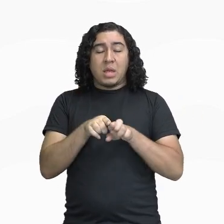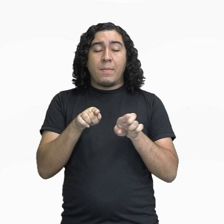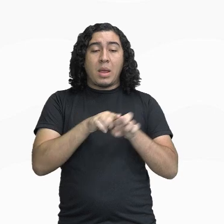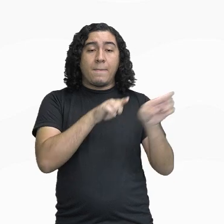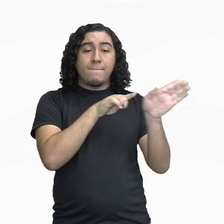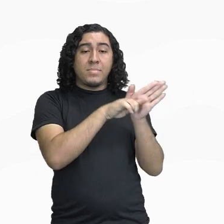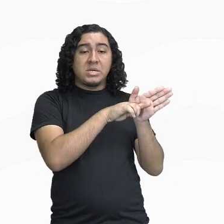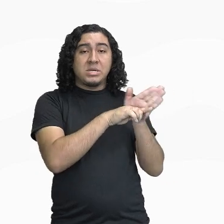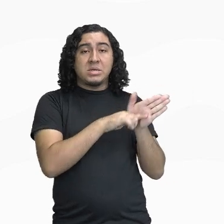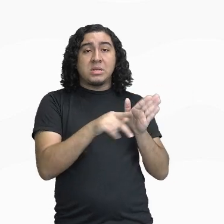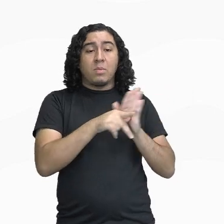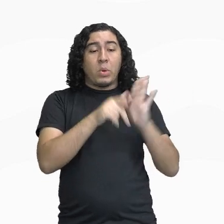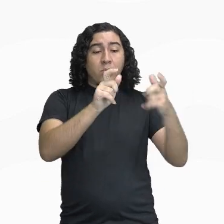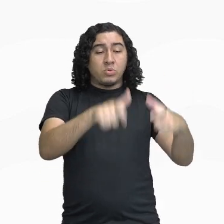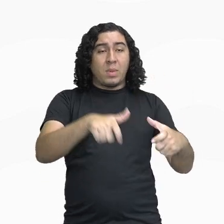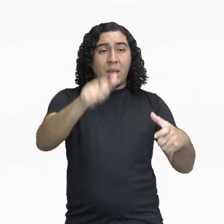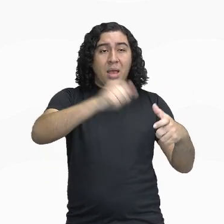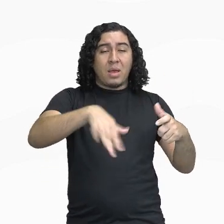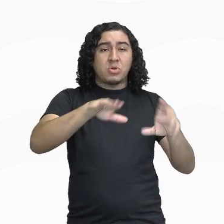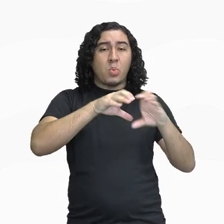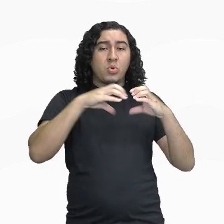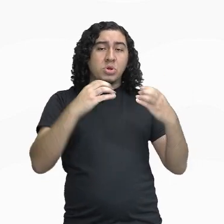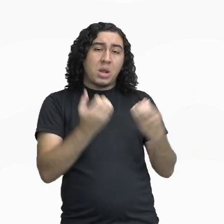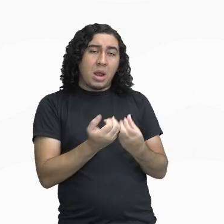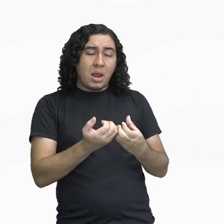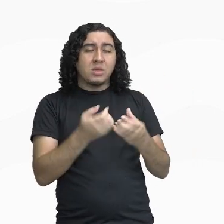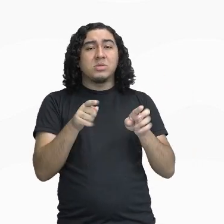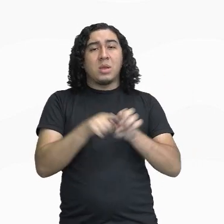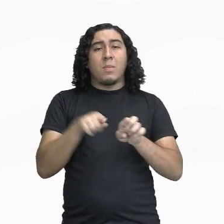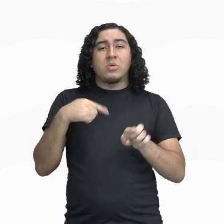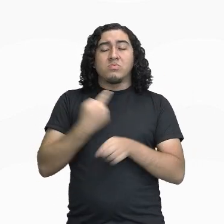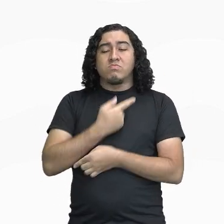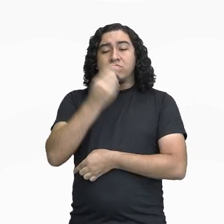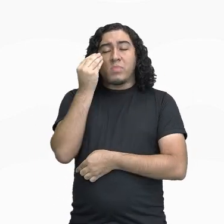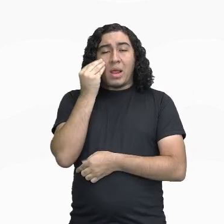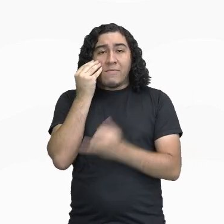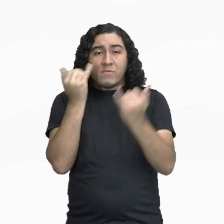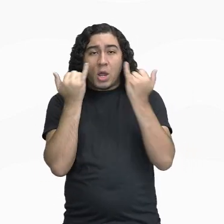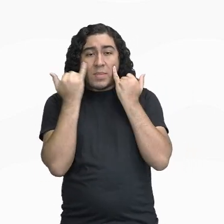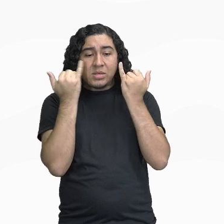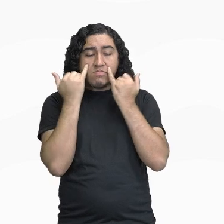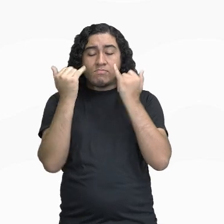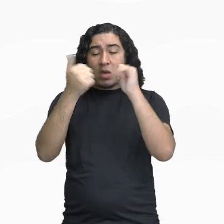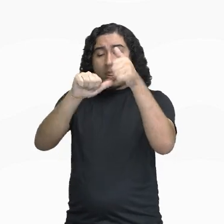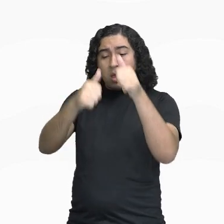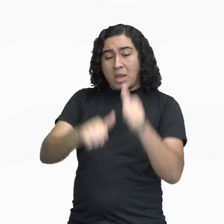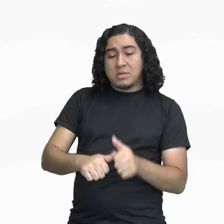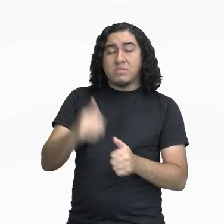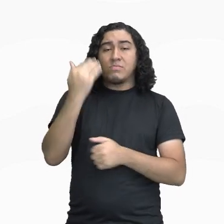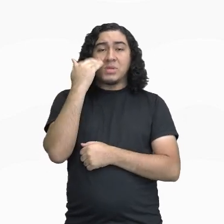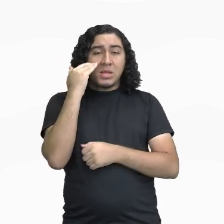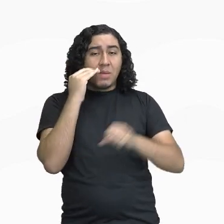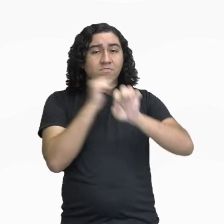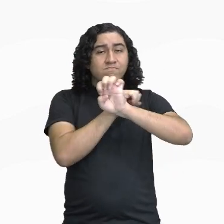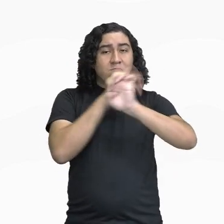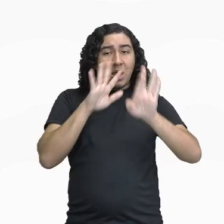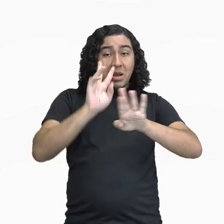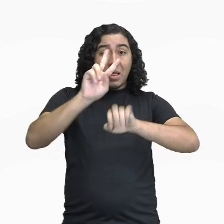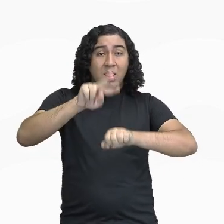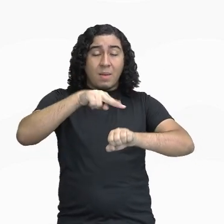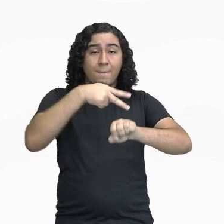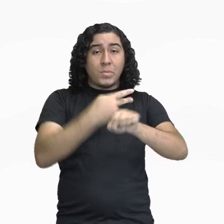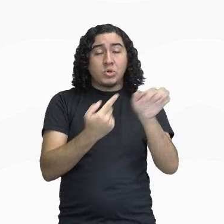fazer lá no local, na comunidade. Aí a gente vai pegar os dados, analisar e interpretar para